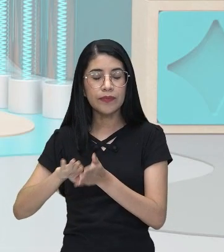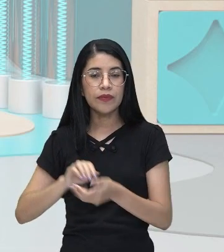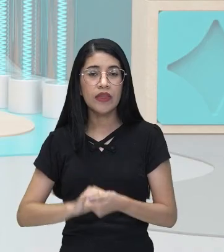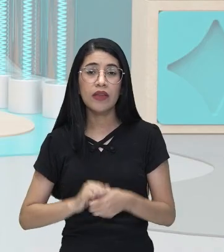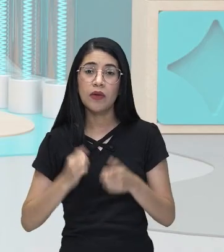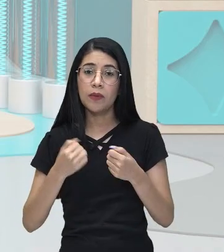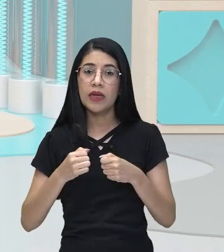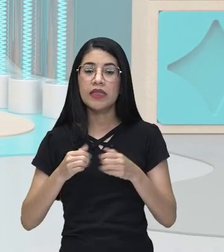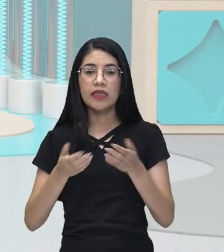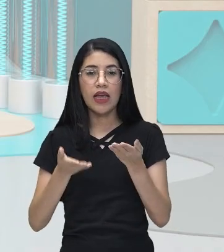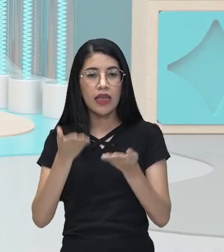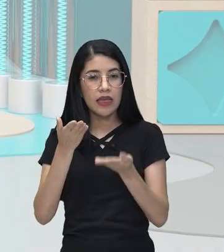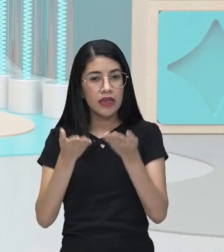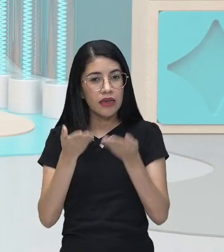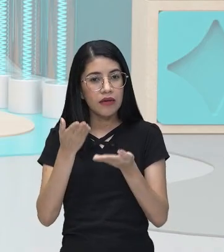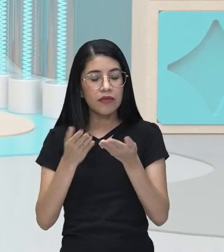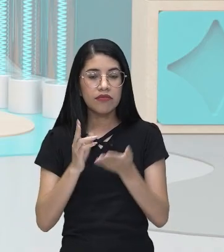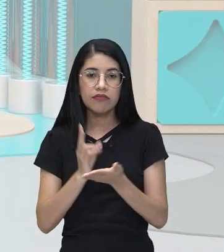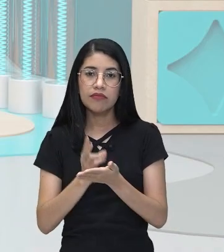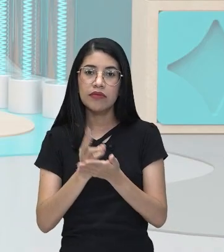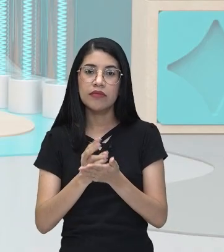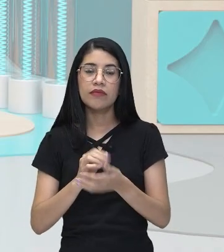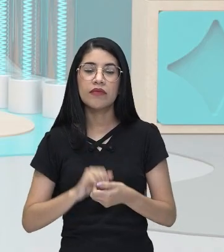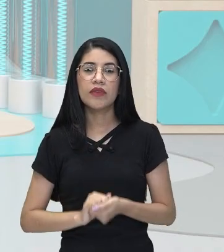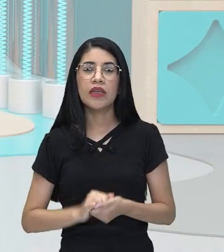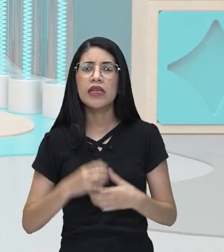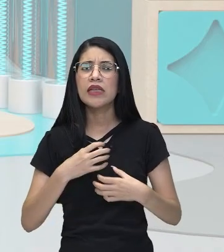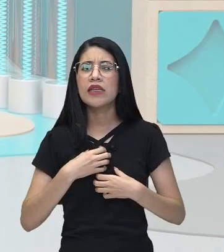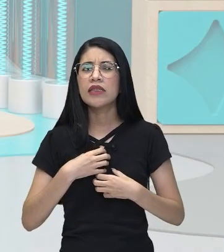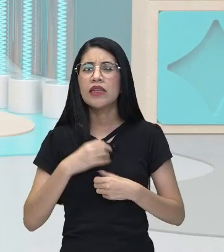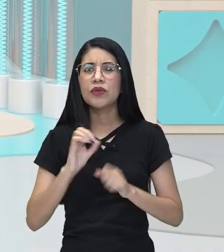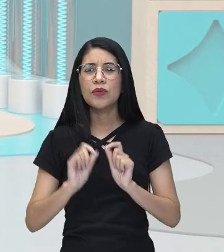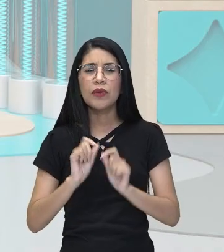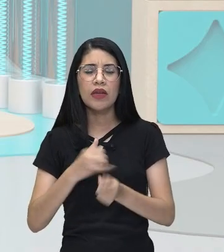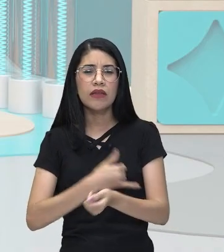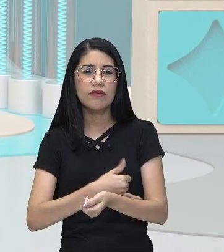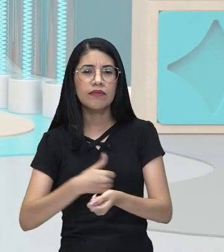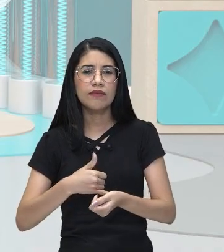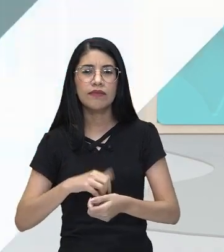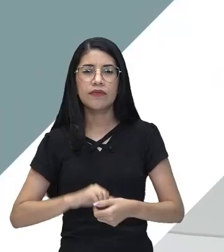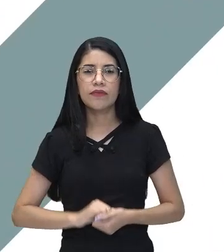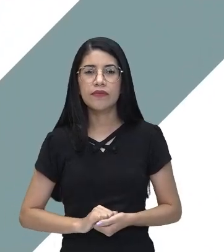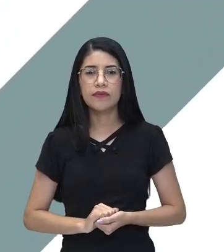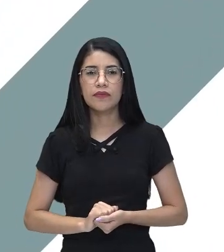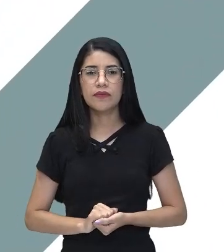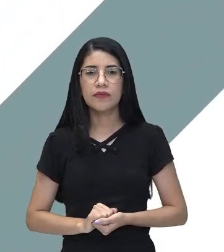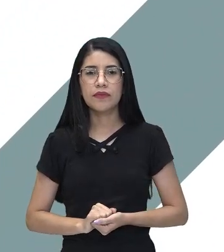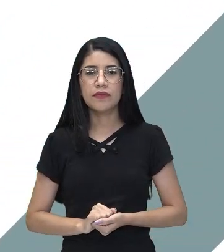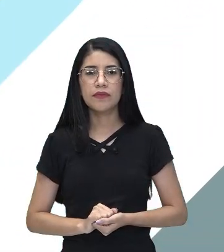estar bem equilibradozinho ali, tá bom? Sinais e sintomas da dislipidemia, vamos lá.